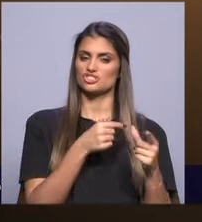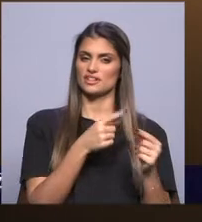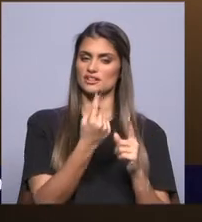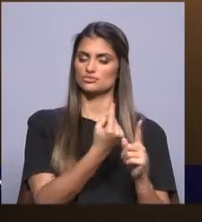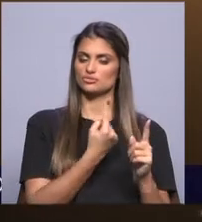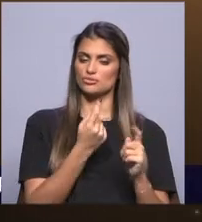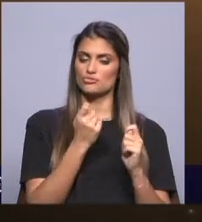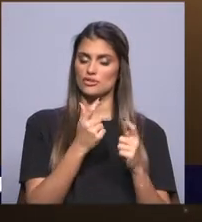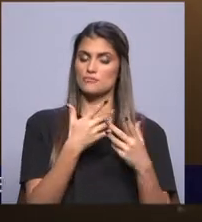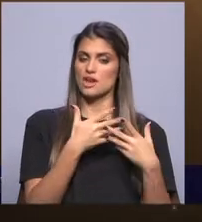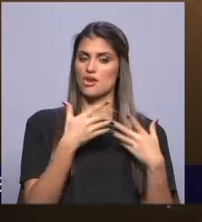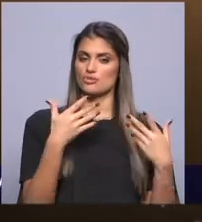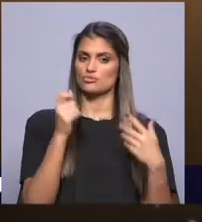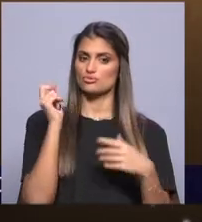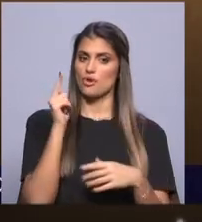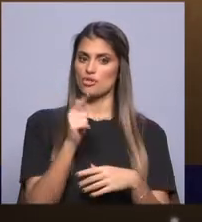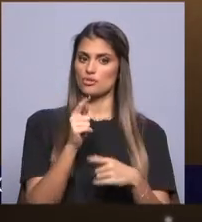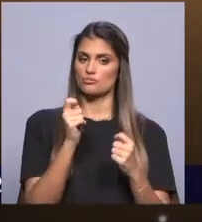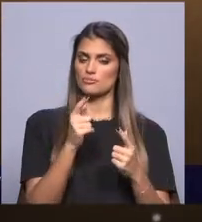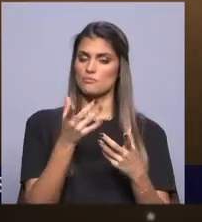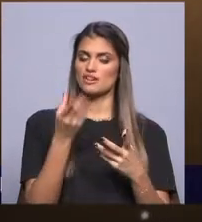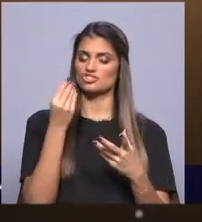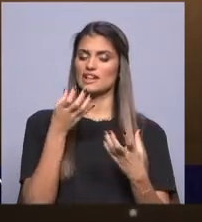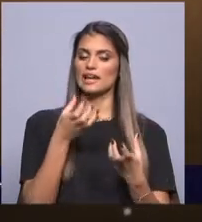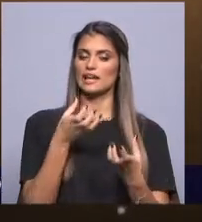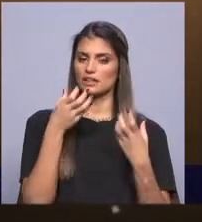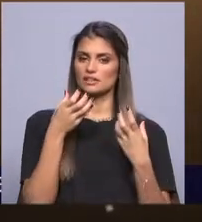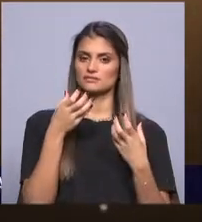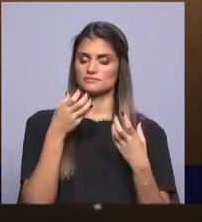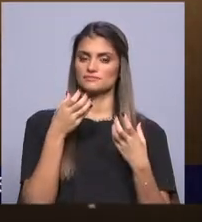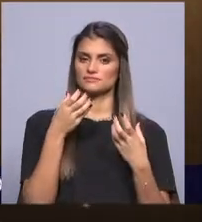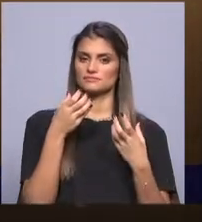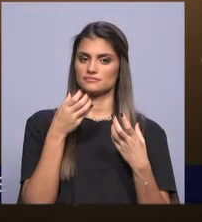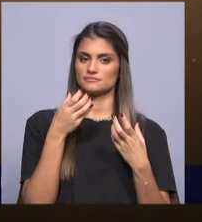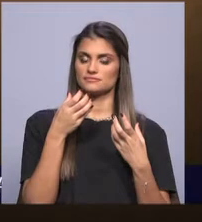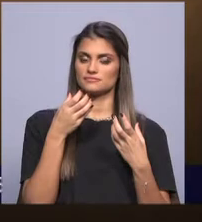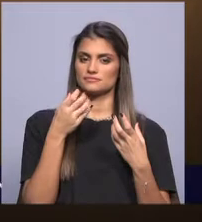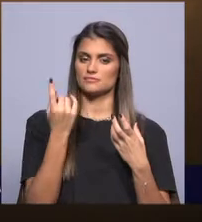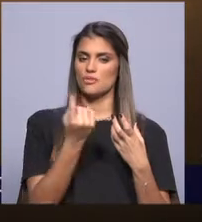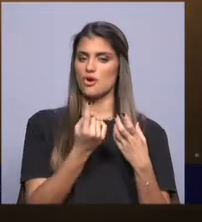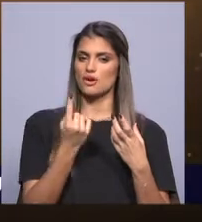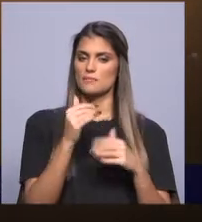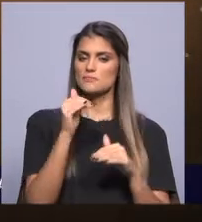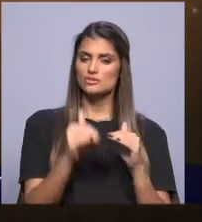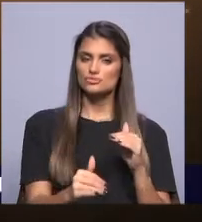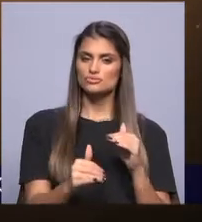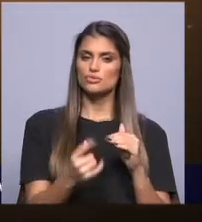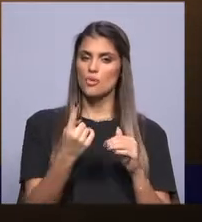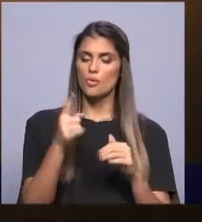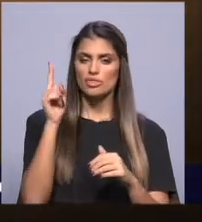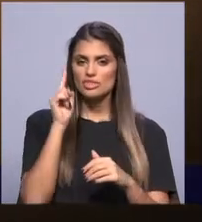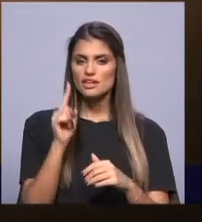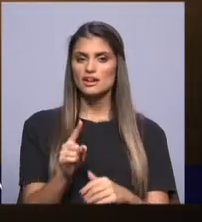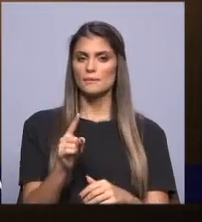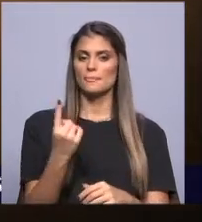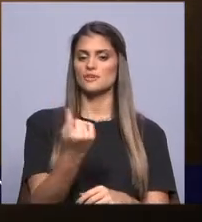é um bocadinho maior do que o nosso Sol, um bocadinho mais quente do que o nosso Sol, e demora menos do que um dia